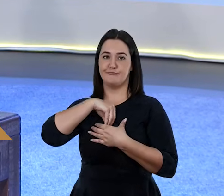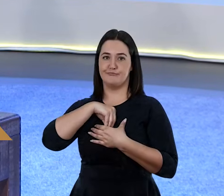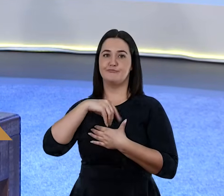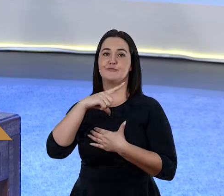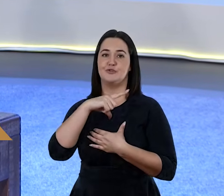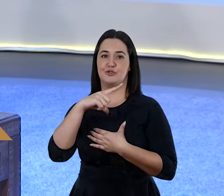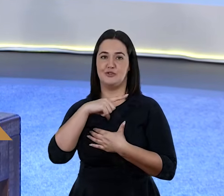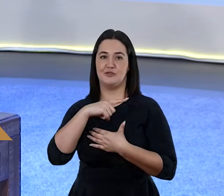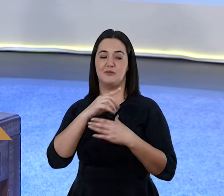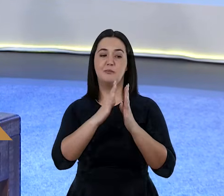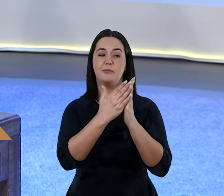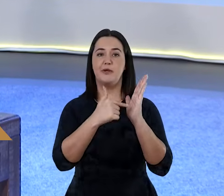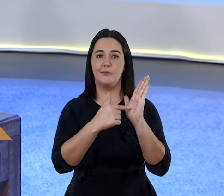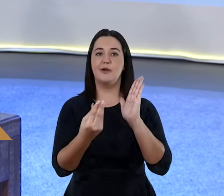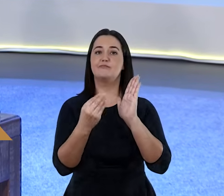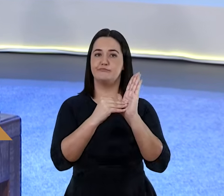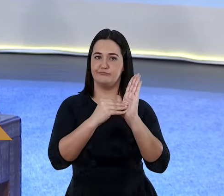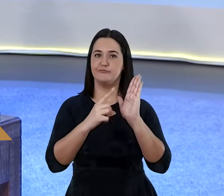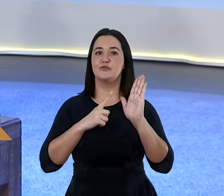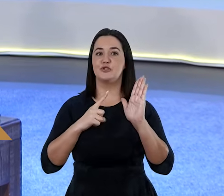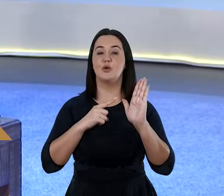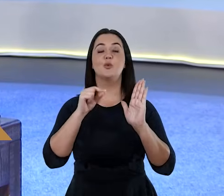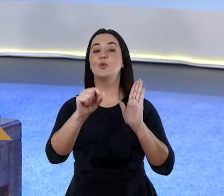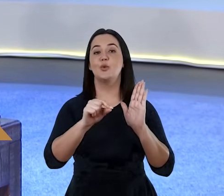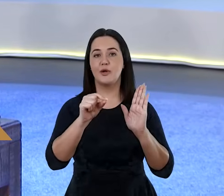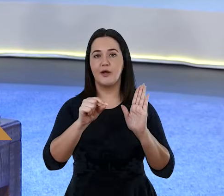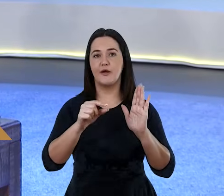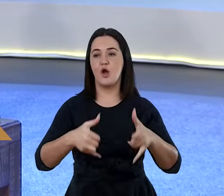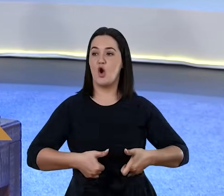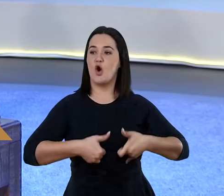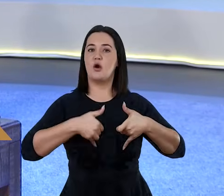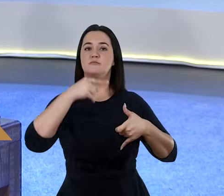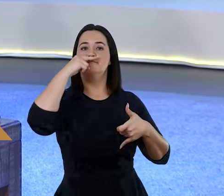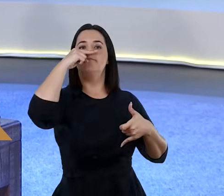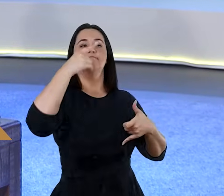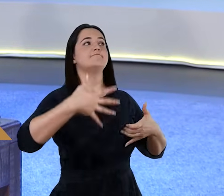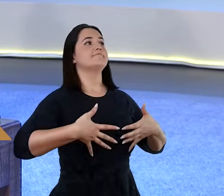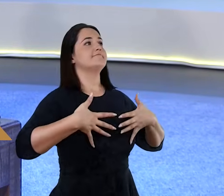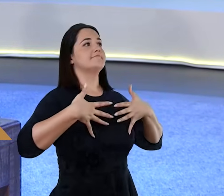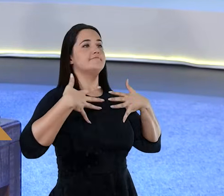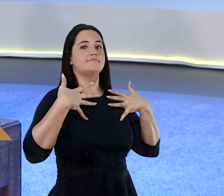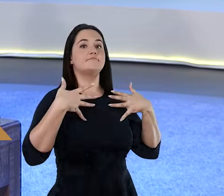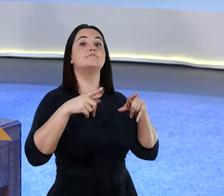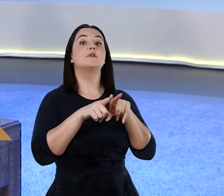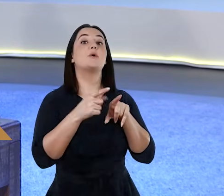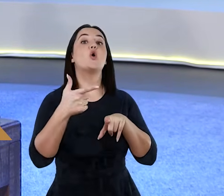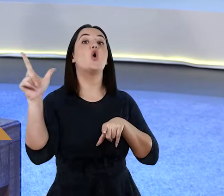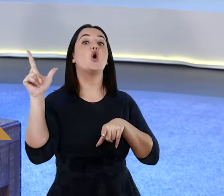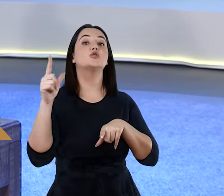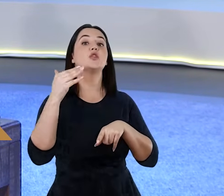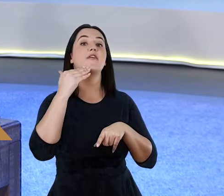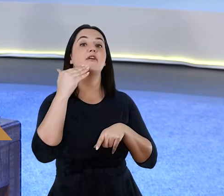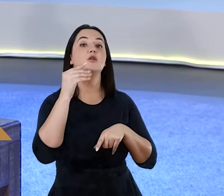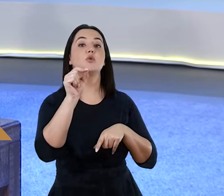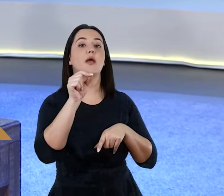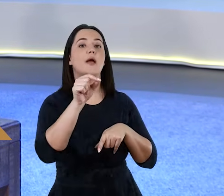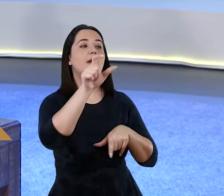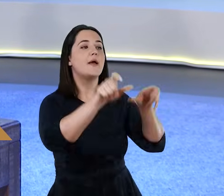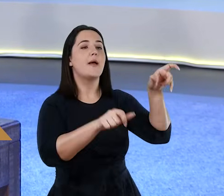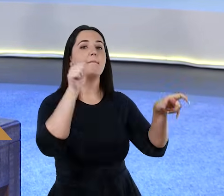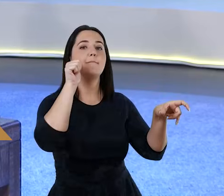caráter, aliás, defeitos que a Bíblia não esconde. Entre esses defeitos estava a soberba e a fraqueza por mulheres